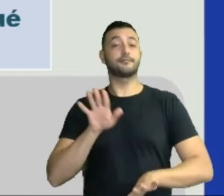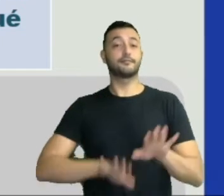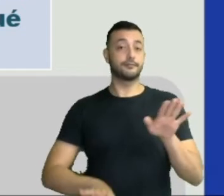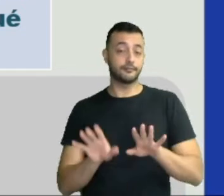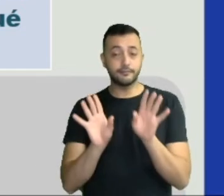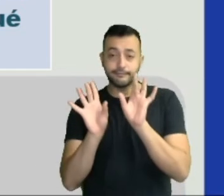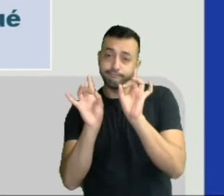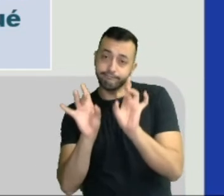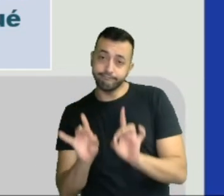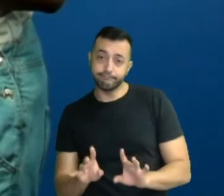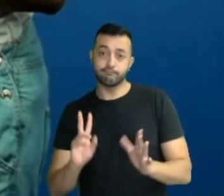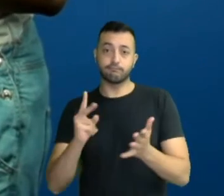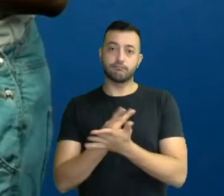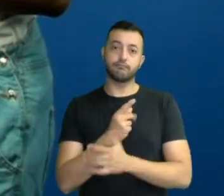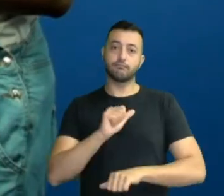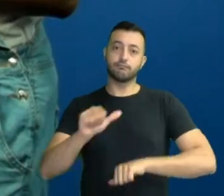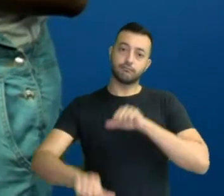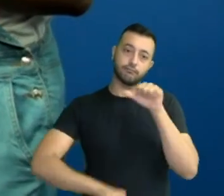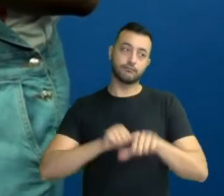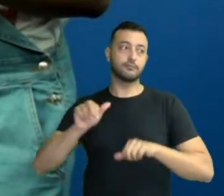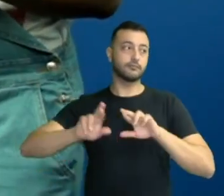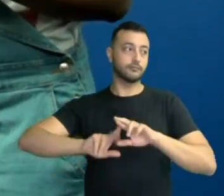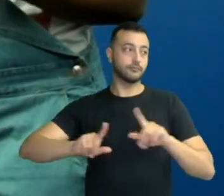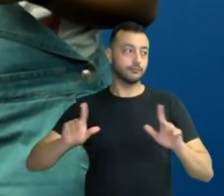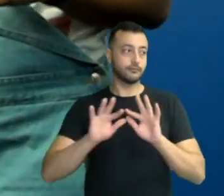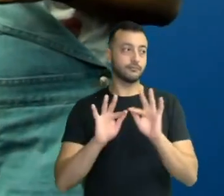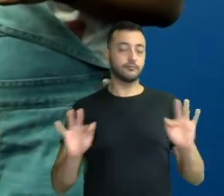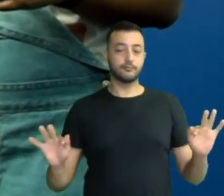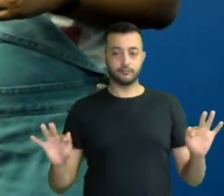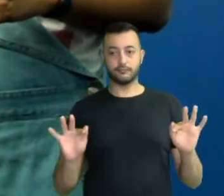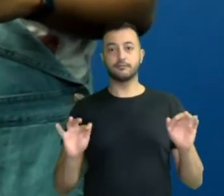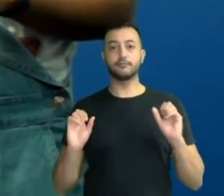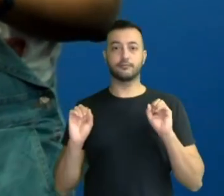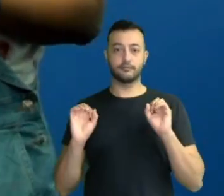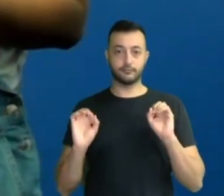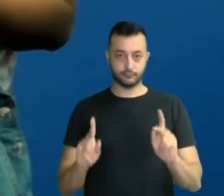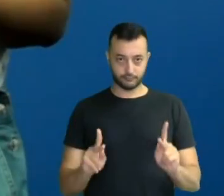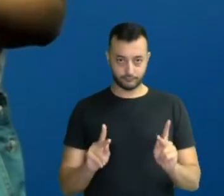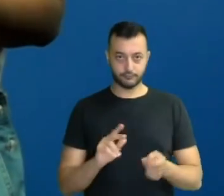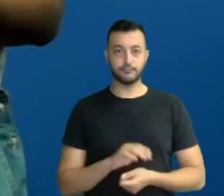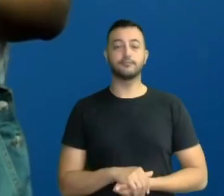um detalhe faz a diferença no significado da nossa frase, tá certo?